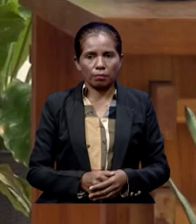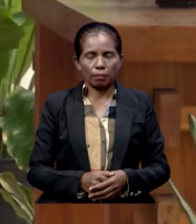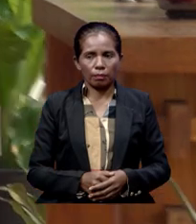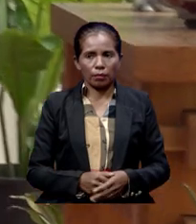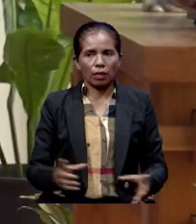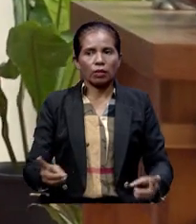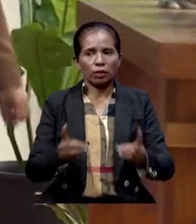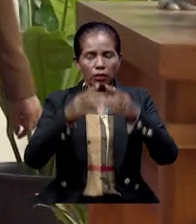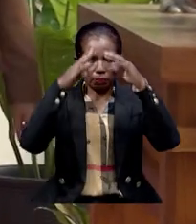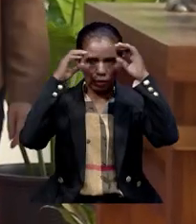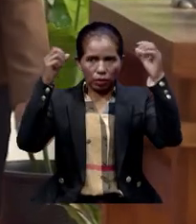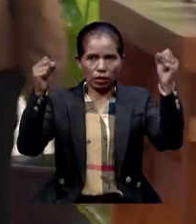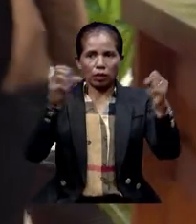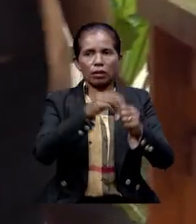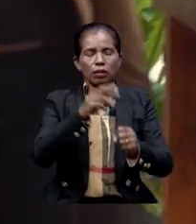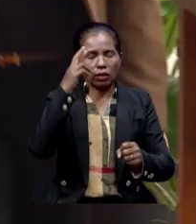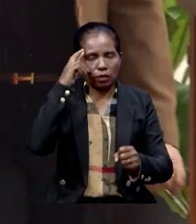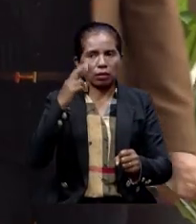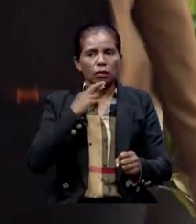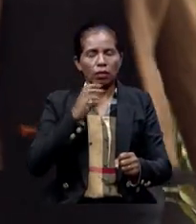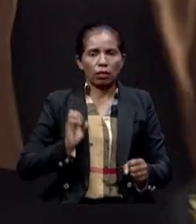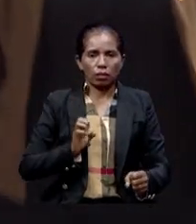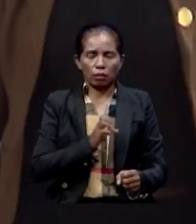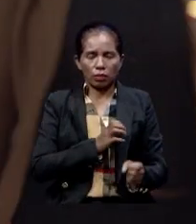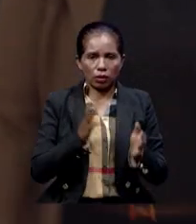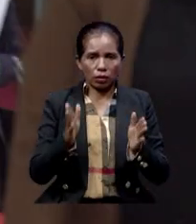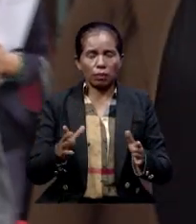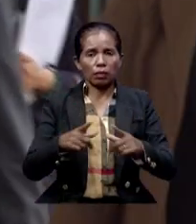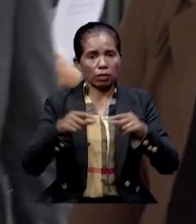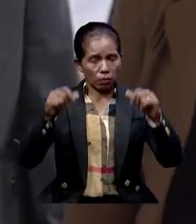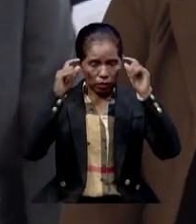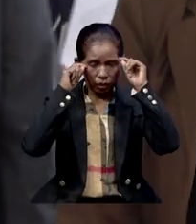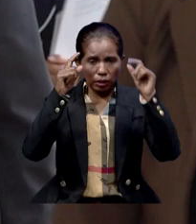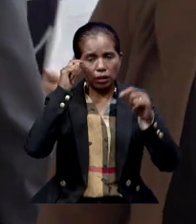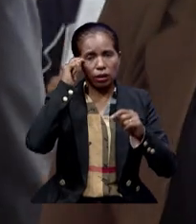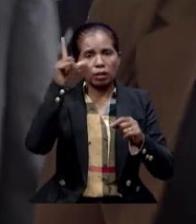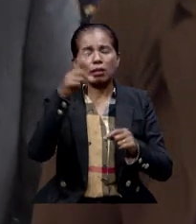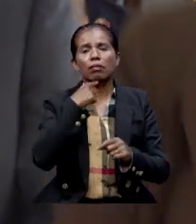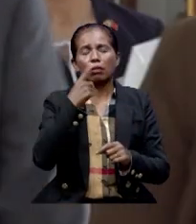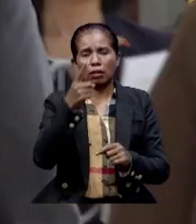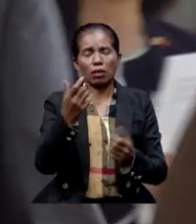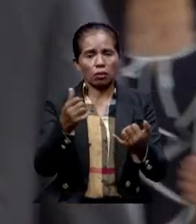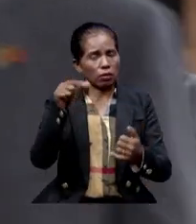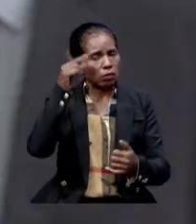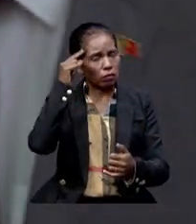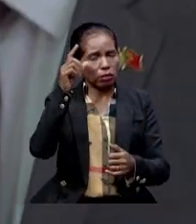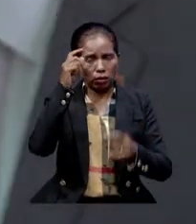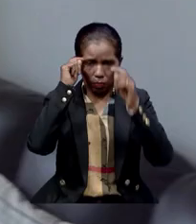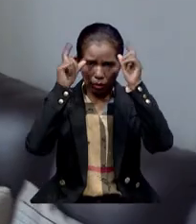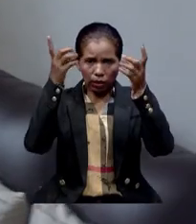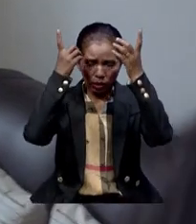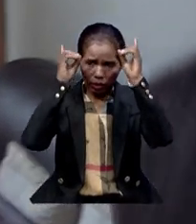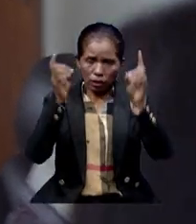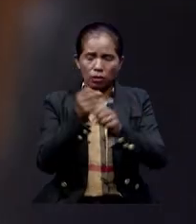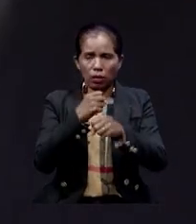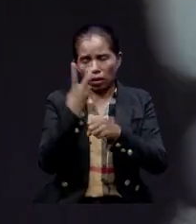Rafael Assurumalo, o presidente da República, Zira Mozorta, embaixador do Japão em Timor-Leste, até tanto, mas que horas não o governo de Timor-Leste decide rodihalo a